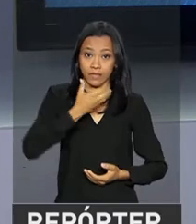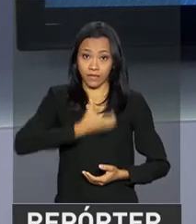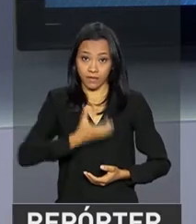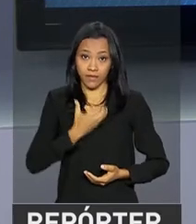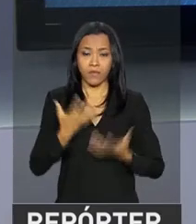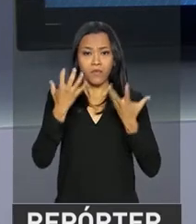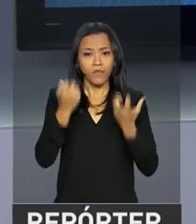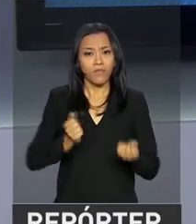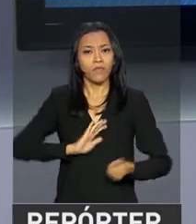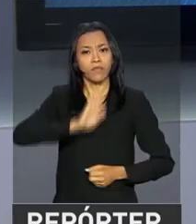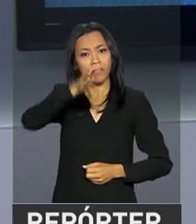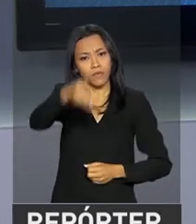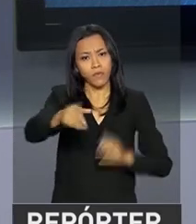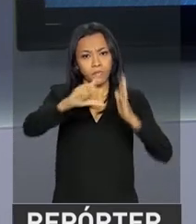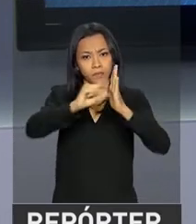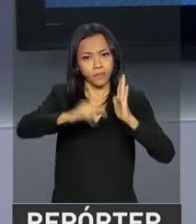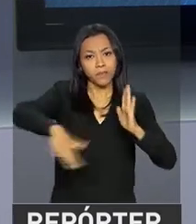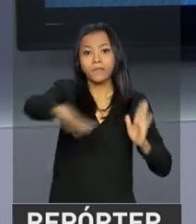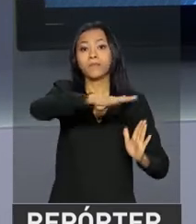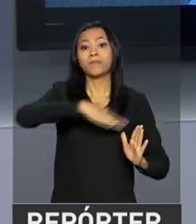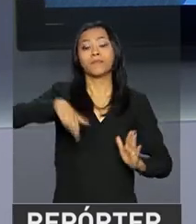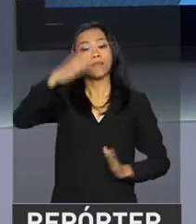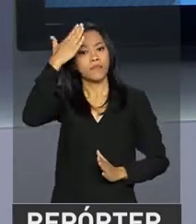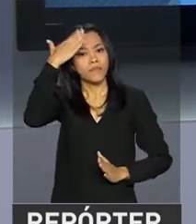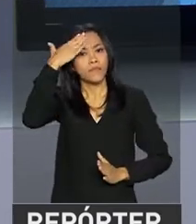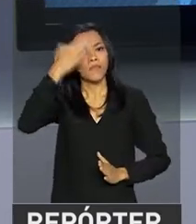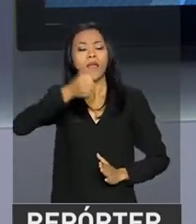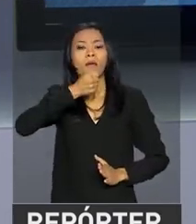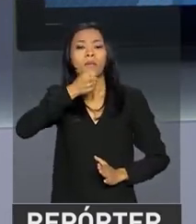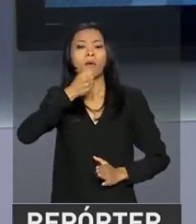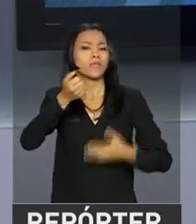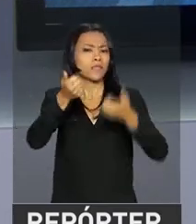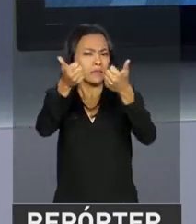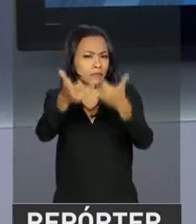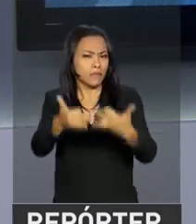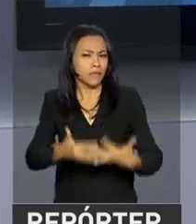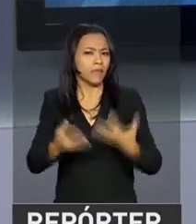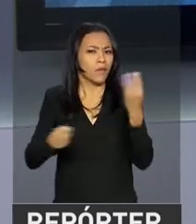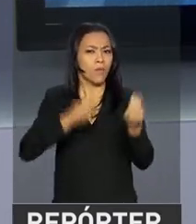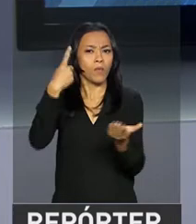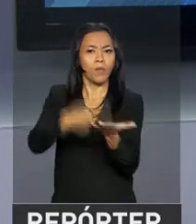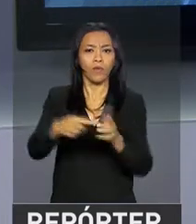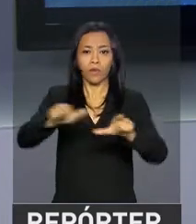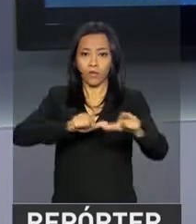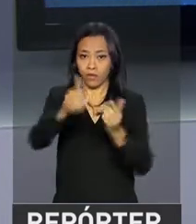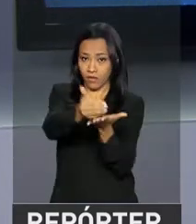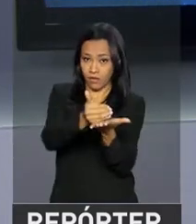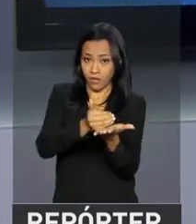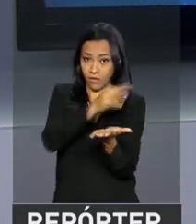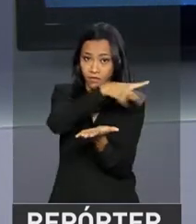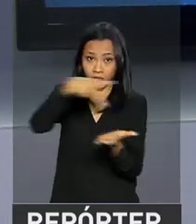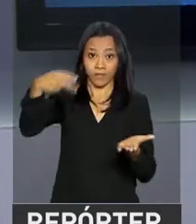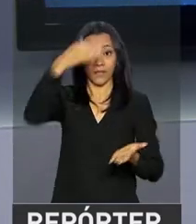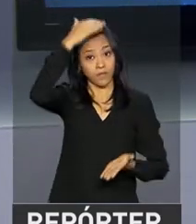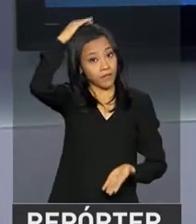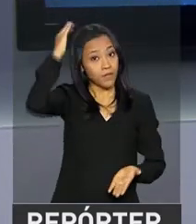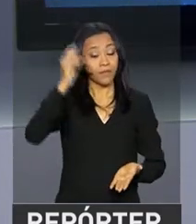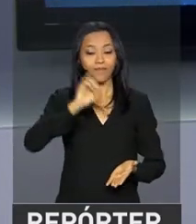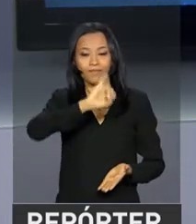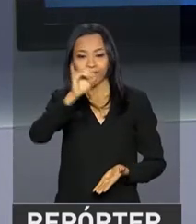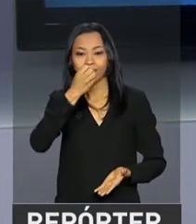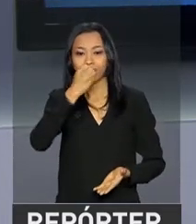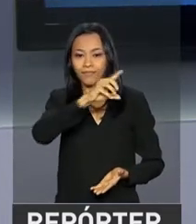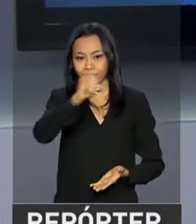vamos até o Palácio do Planalto, onde está a repórter Cleide Lopes, que tem os detalhes da agenda do presidente Michel Temer. Olá, Cleide, bom dia para